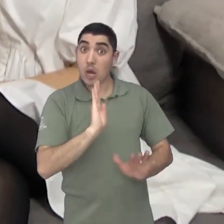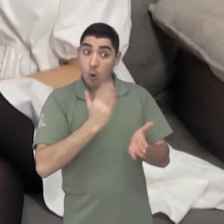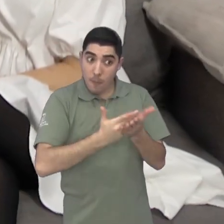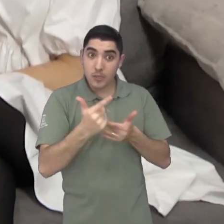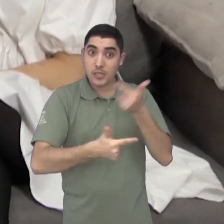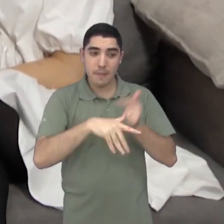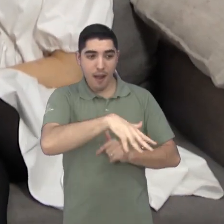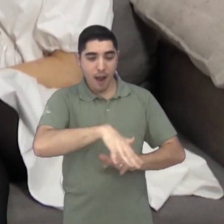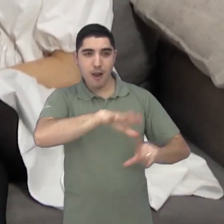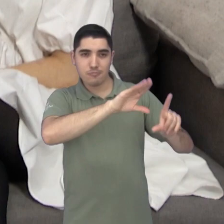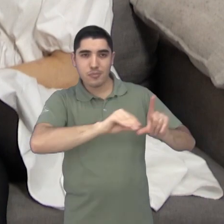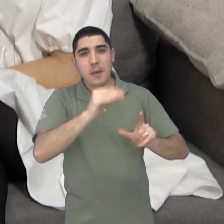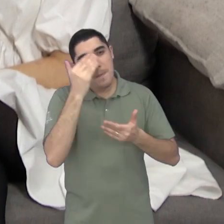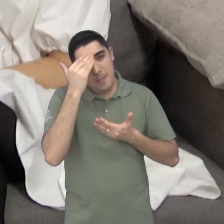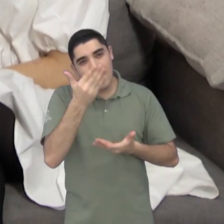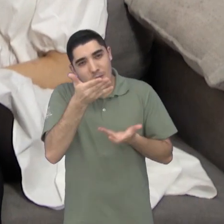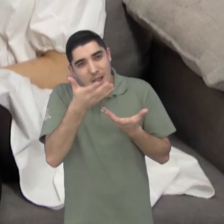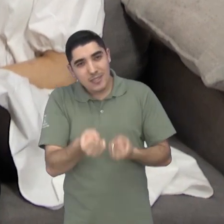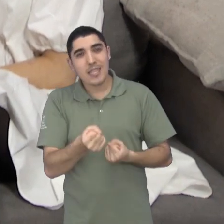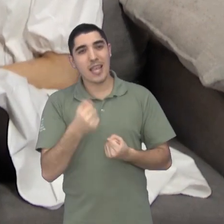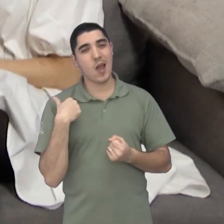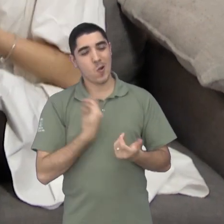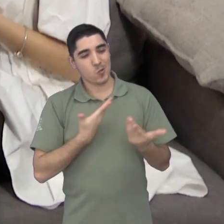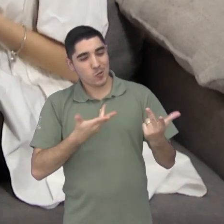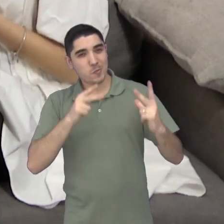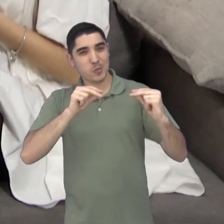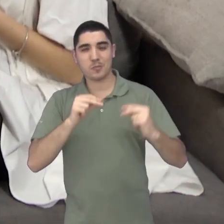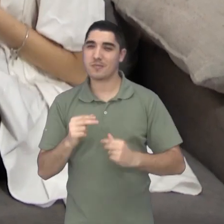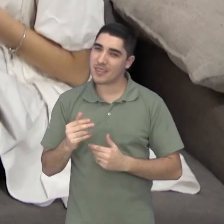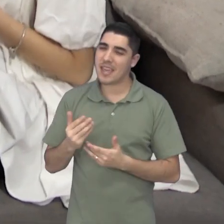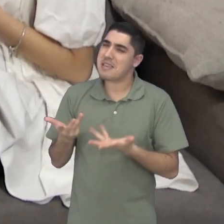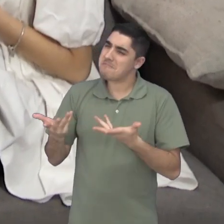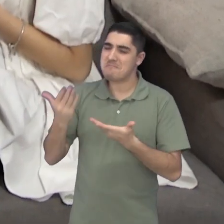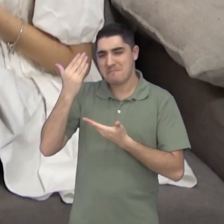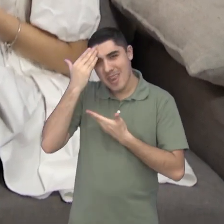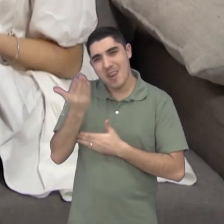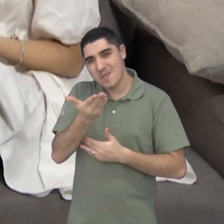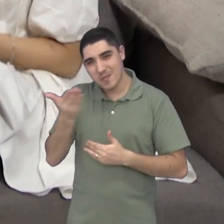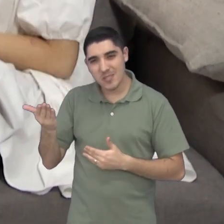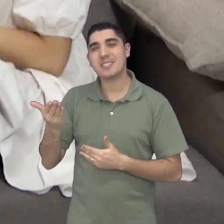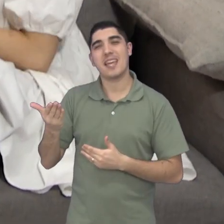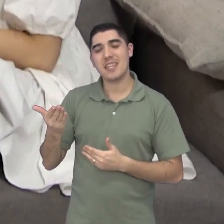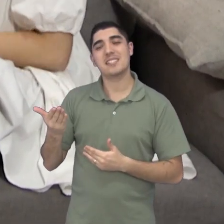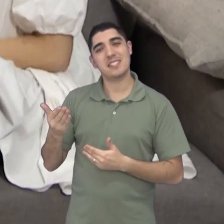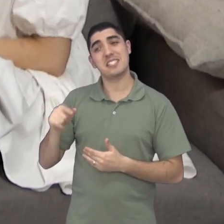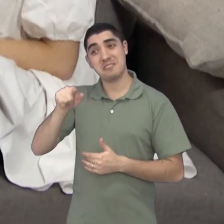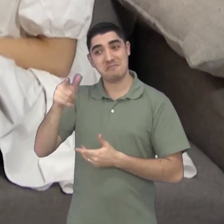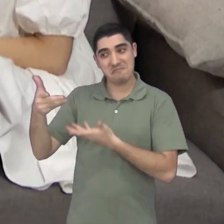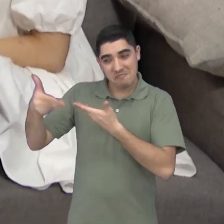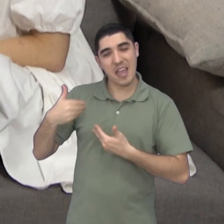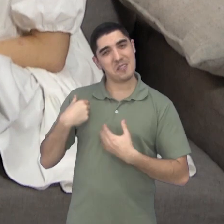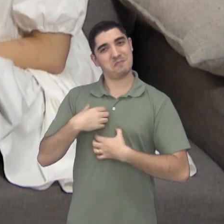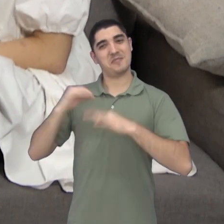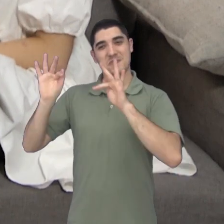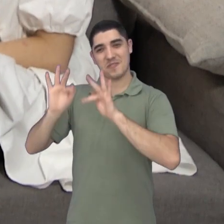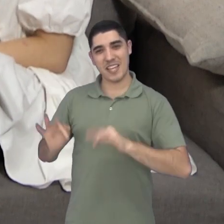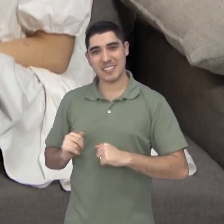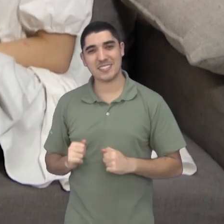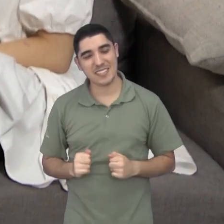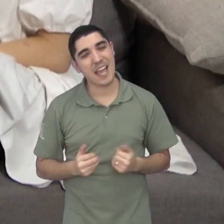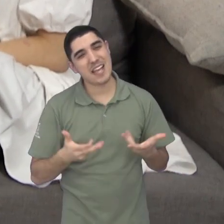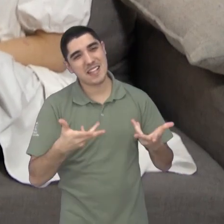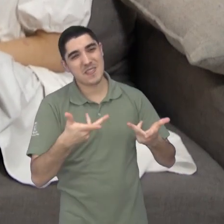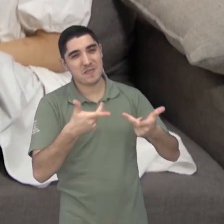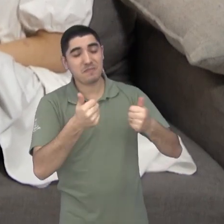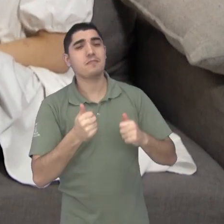dublagem. Manu, muito obrigada por conversar com a gente, viu? Que isso, obrigada eu, gente. Muito feliz em receber vocês aqui. Ai, que